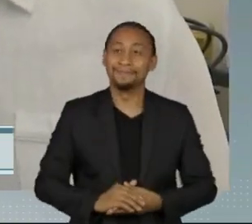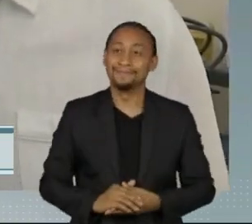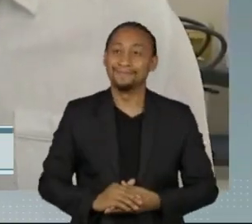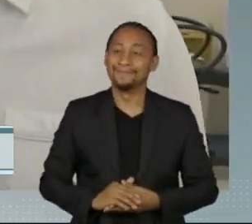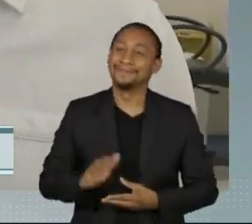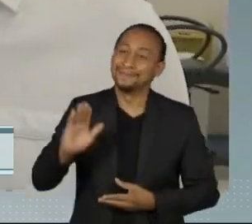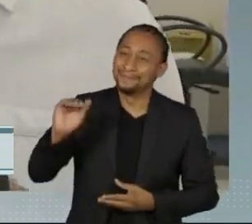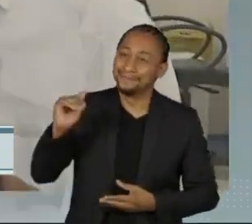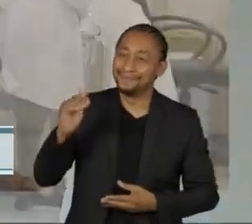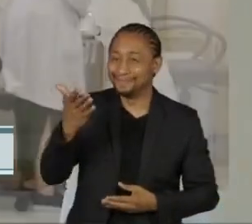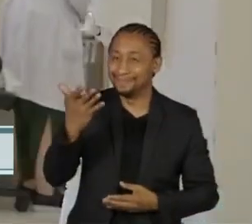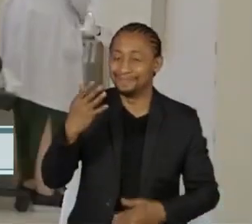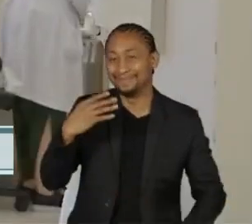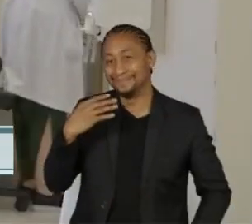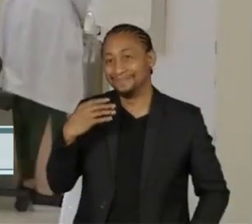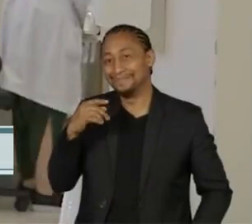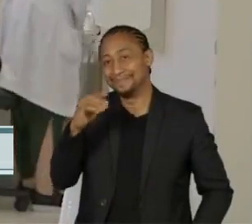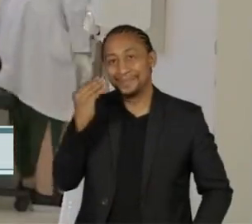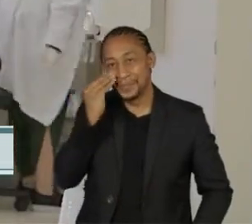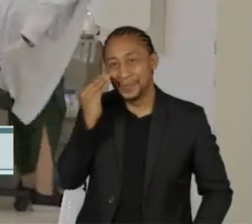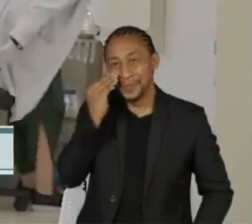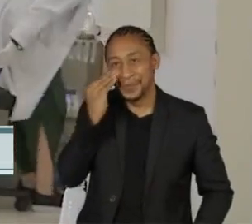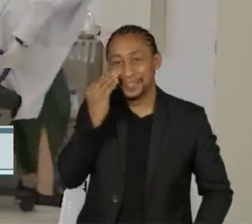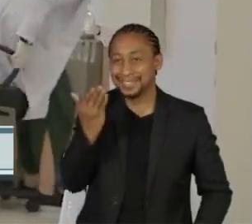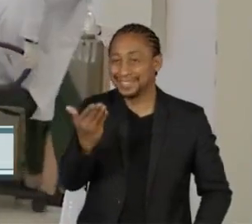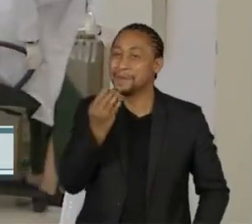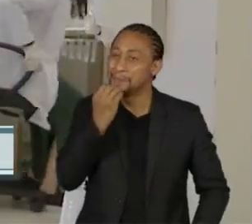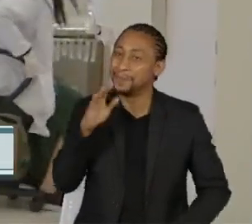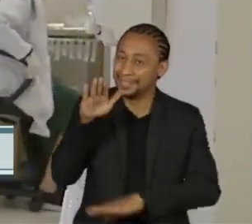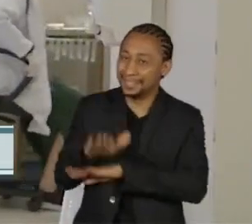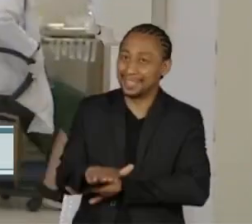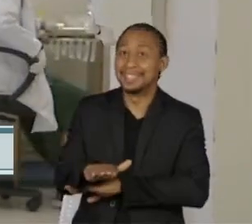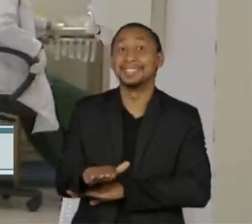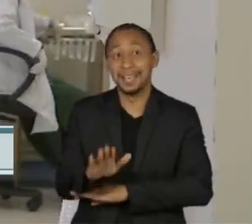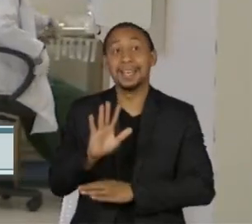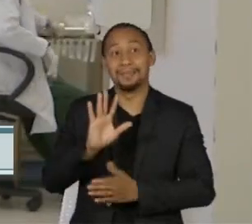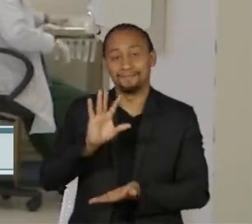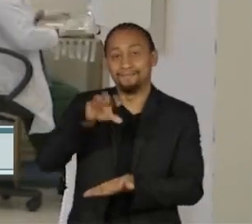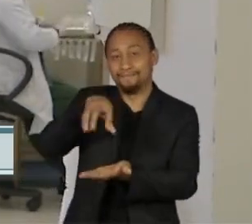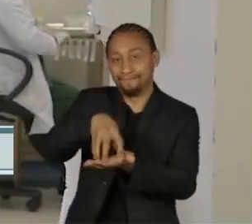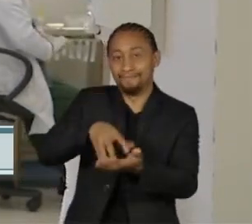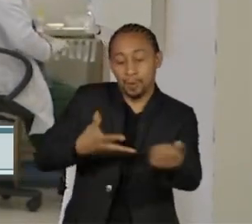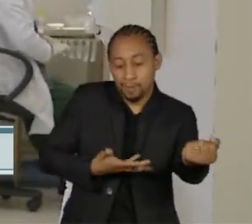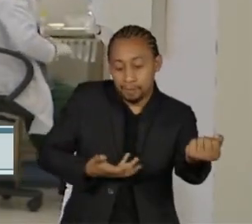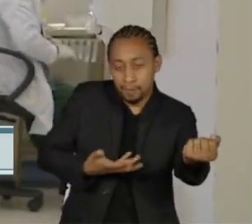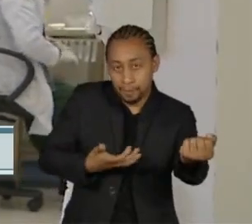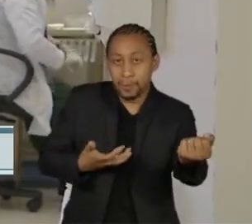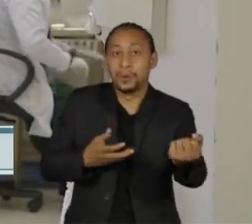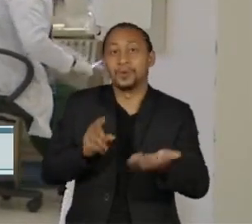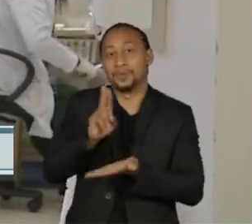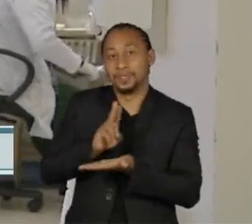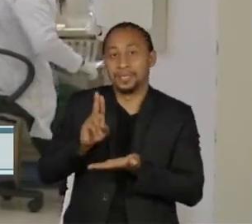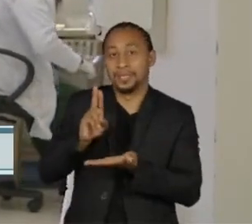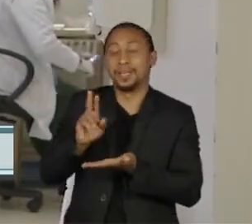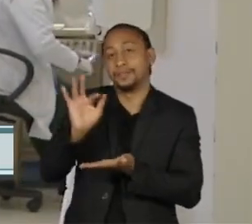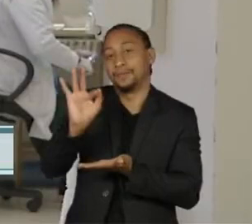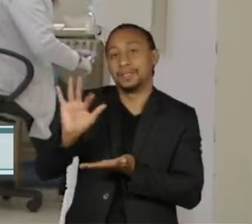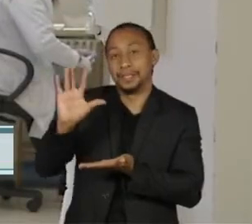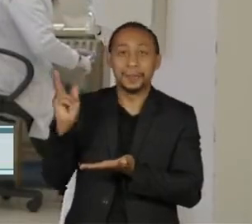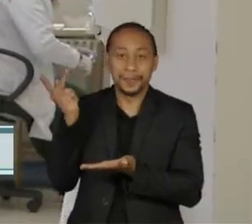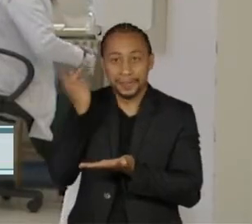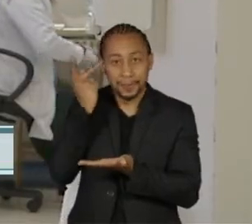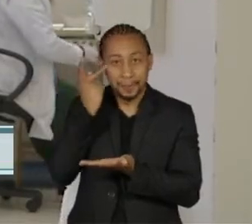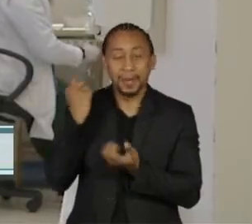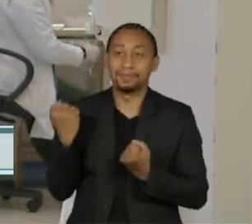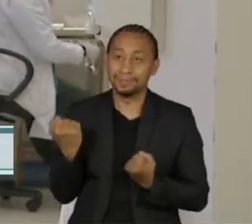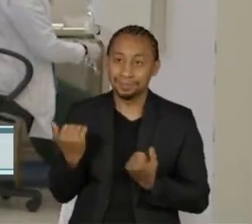Oi, Joyce. Boa tarde. Pois é, essa é uma homenagem do Hemocentro da Universidade Federal de São Paulo a todo mundo que dedica